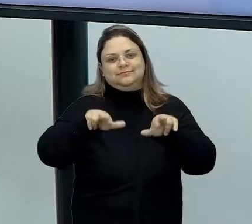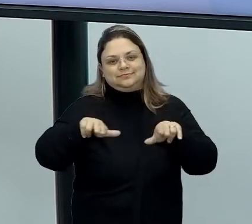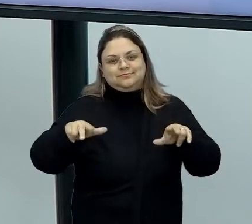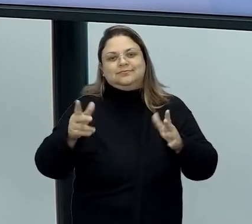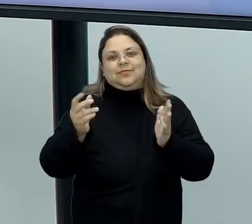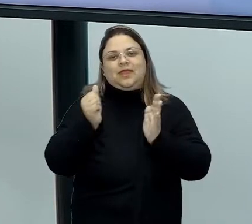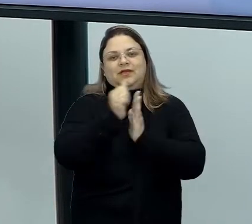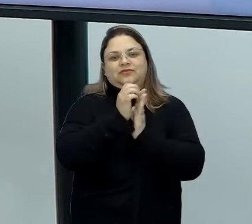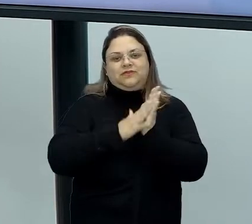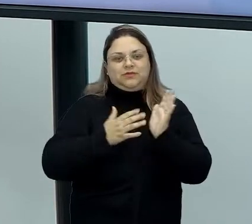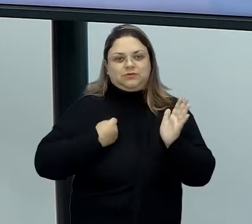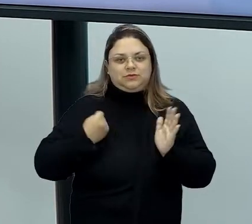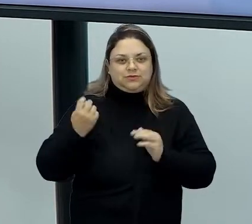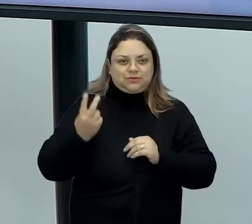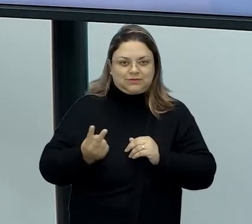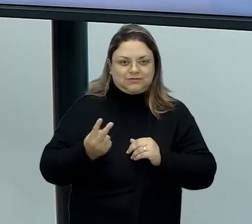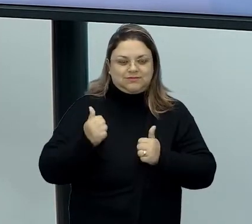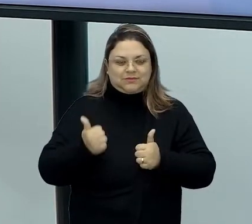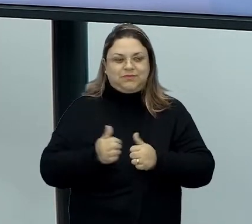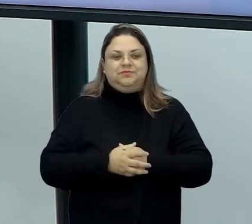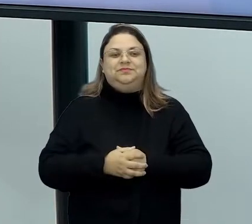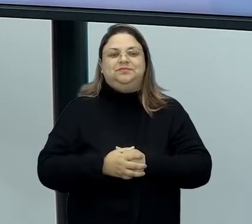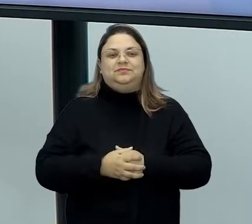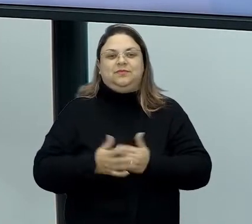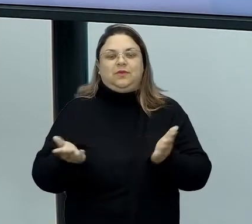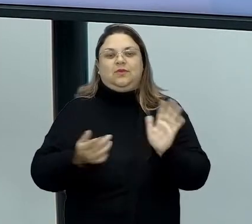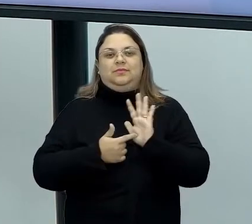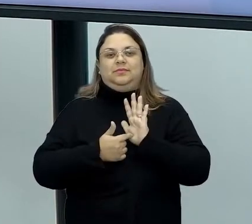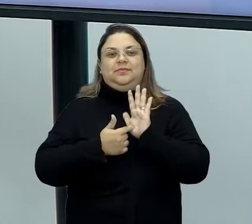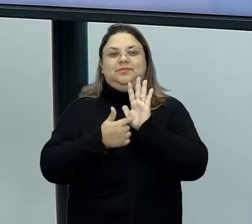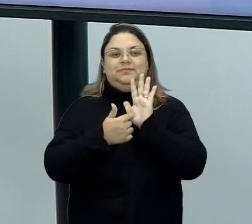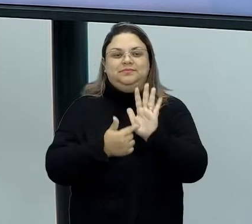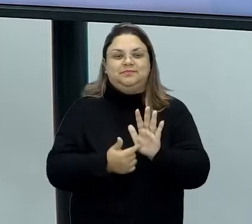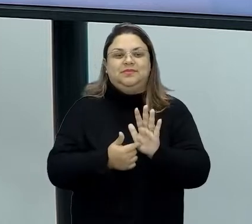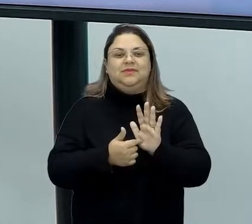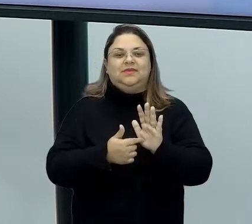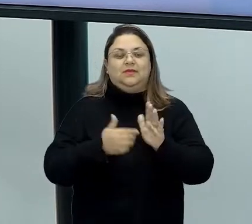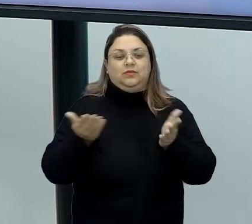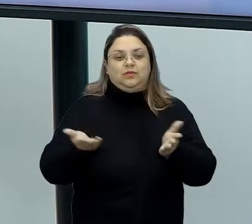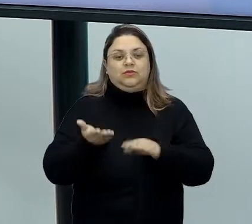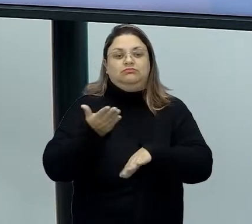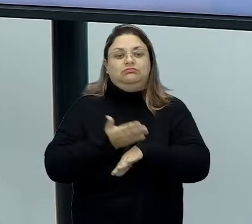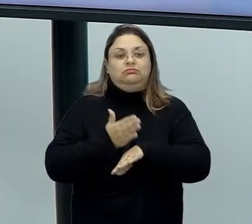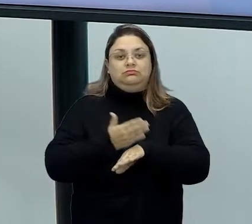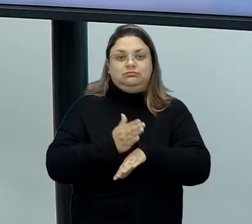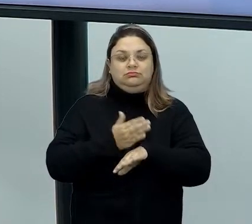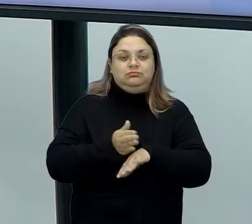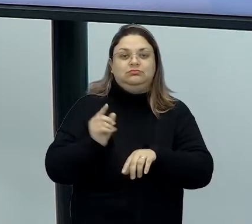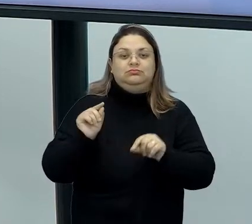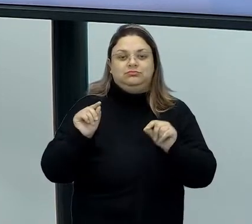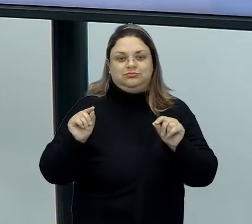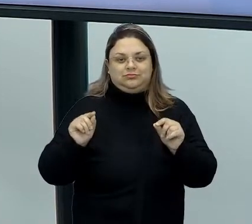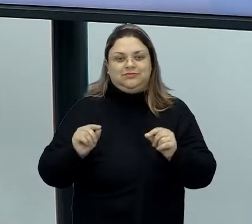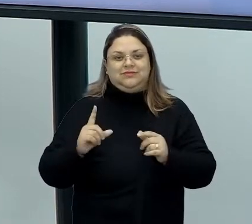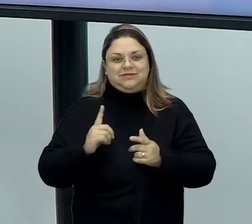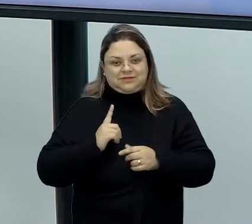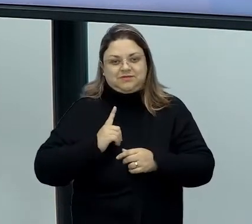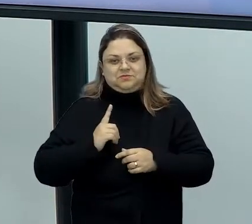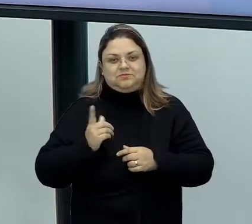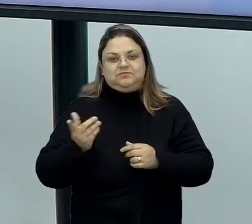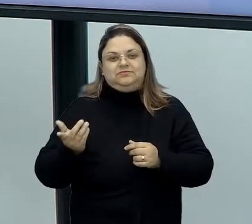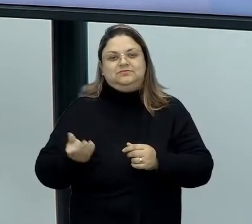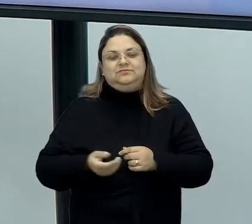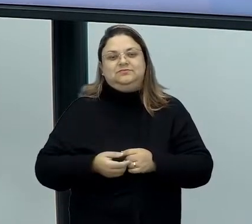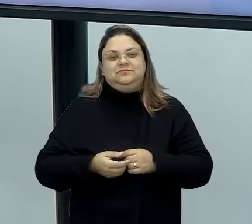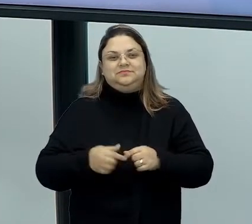2, então eu vou mostrar para vocês quais são as habilidades que estão aí com a gente